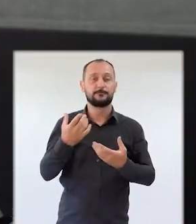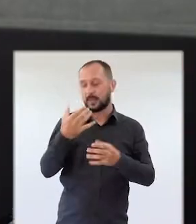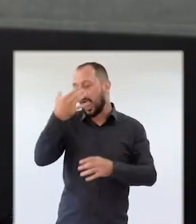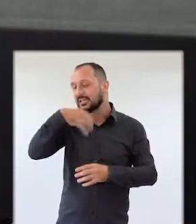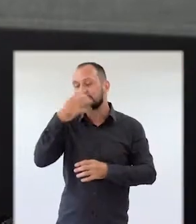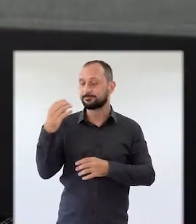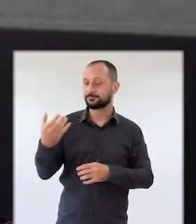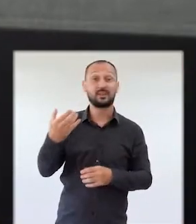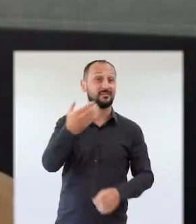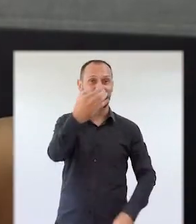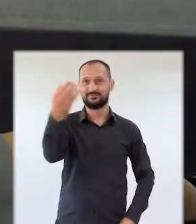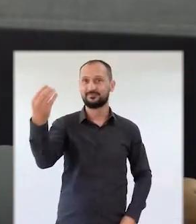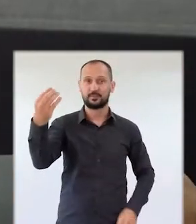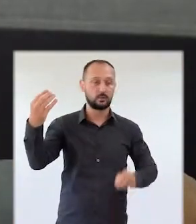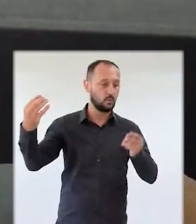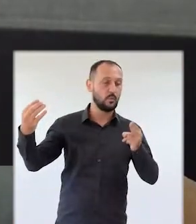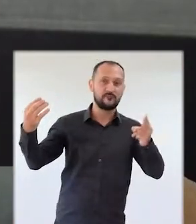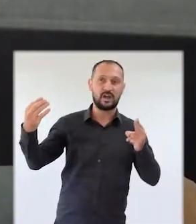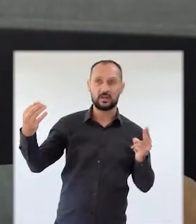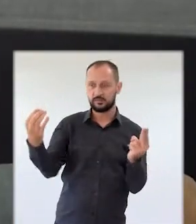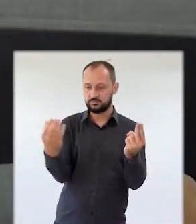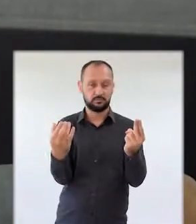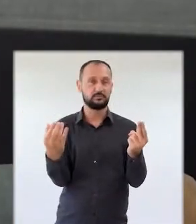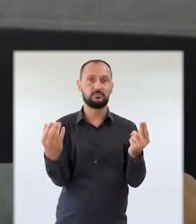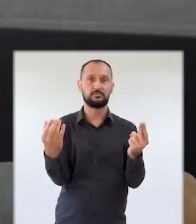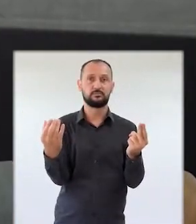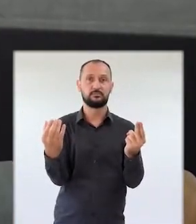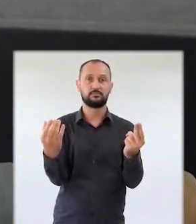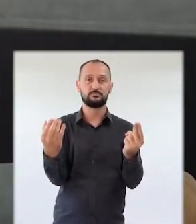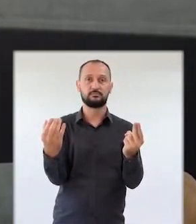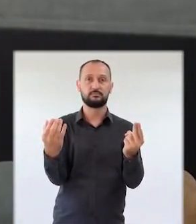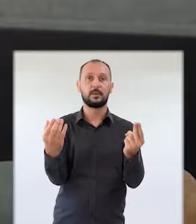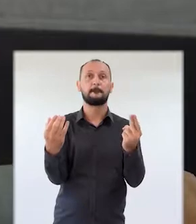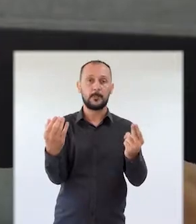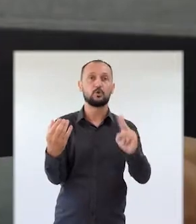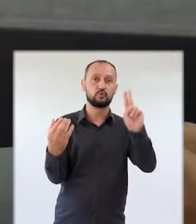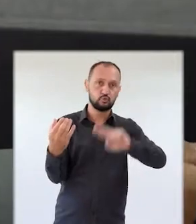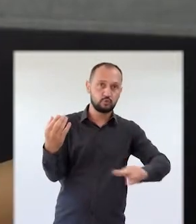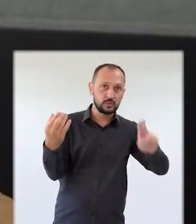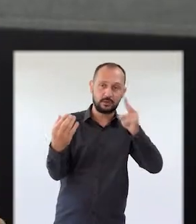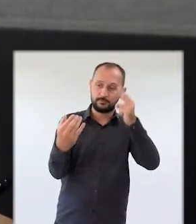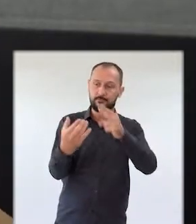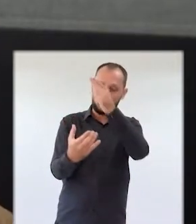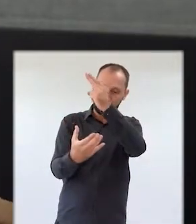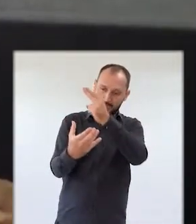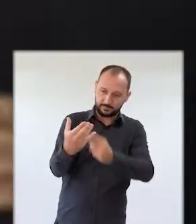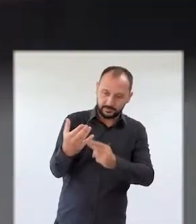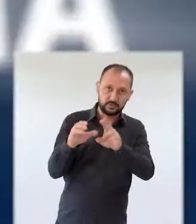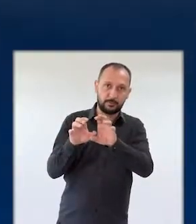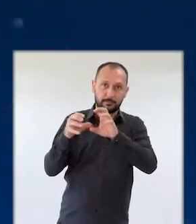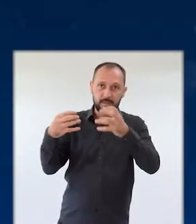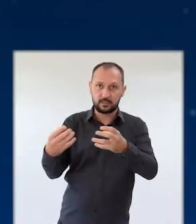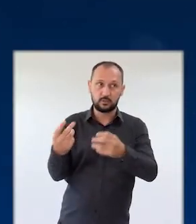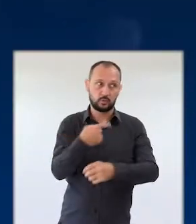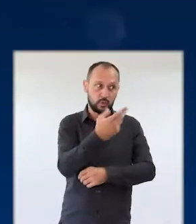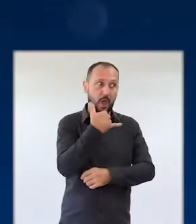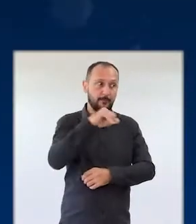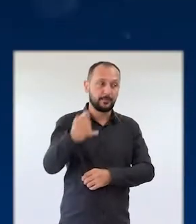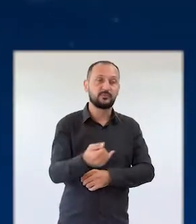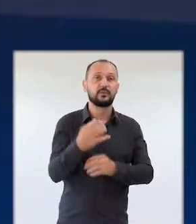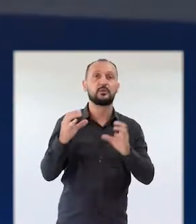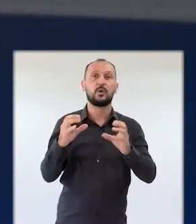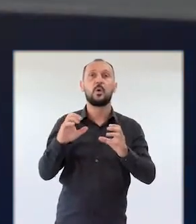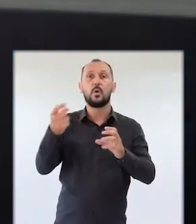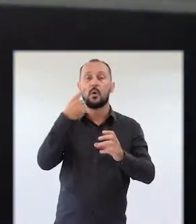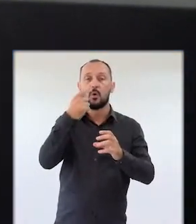nós dois aproveitamos, ou para tomar a maçã de você. Uhum. É claro que a questão não está na faca. Essa questão